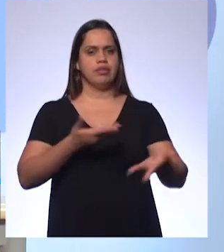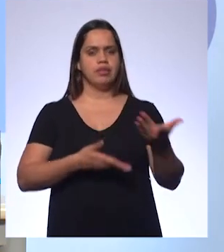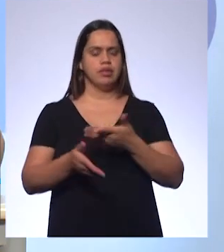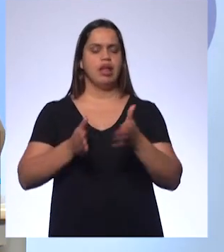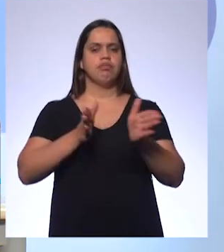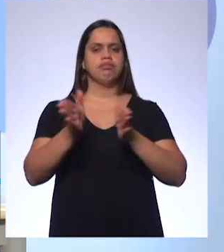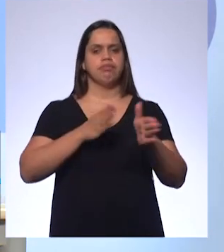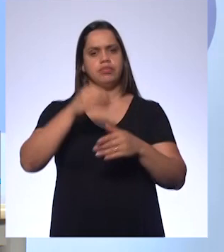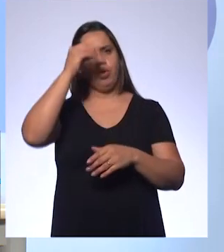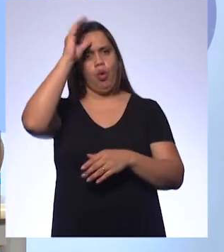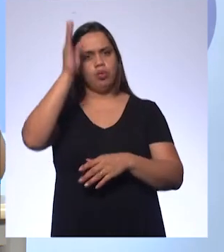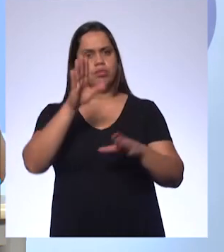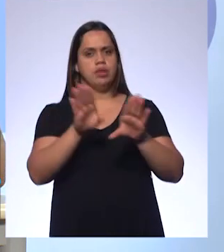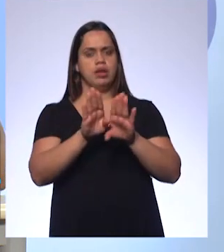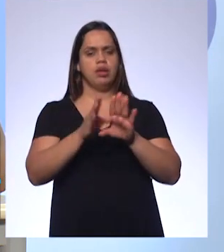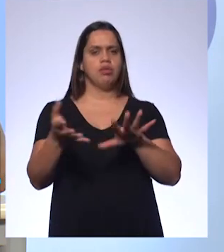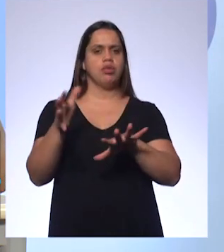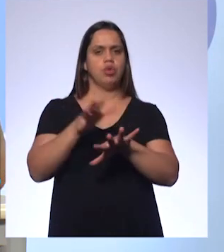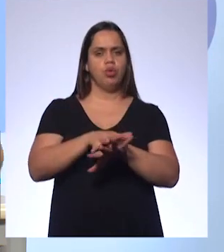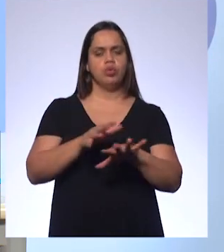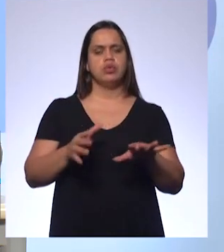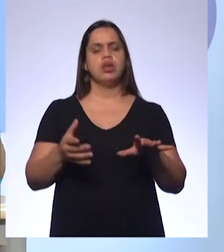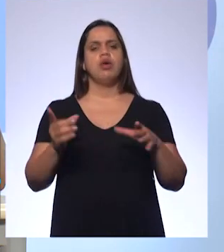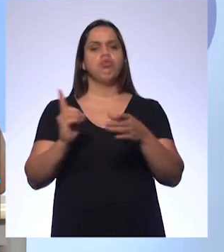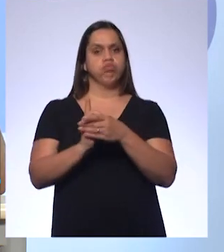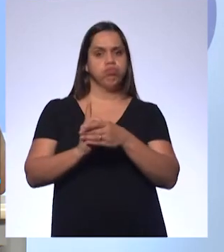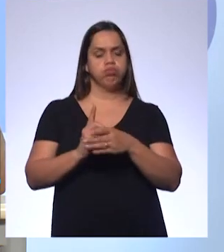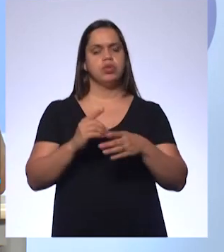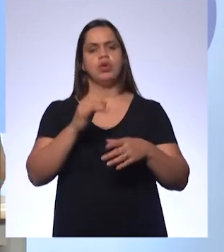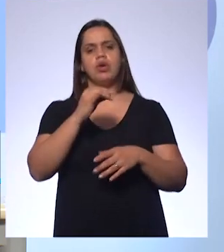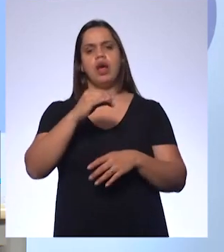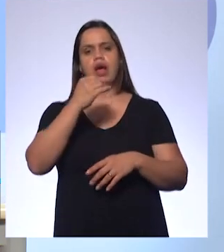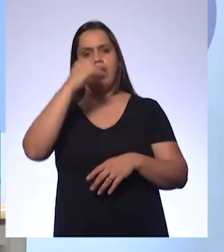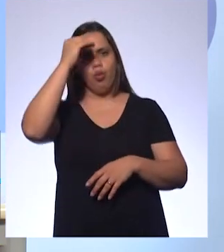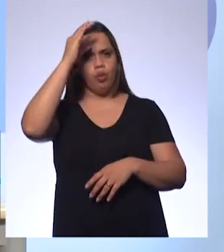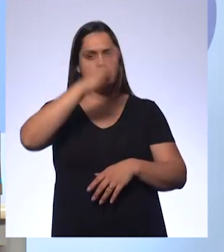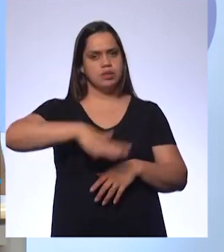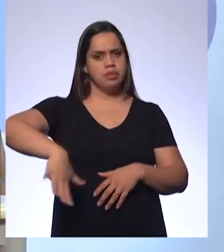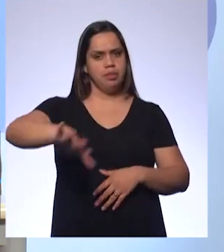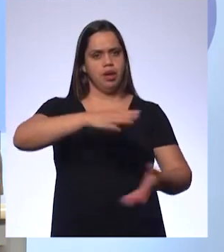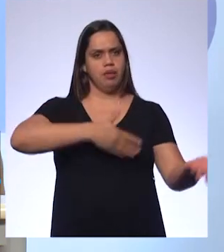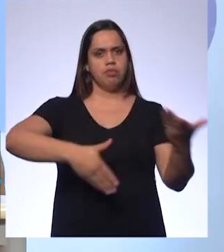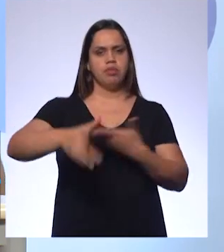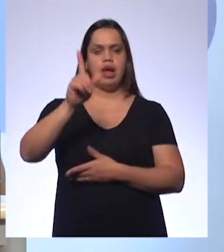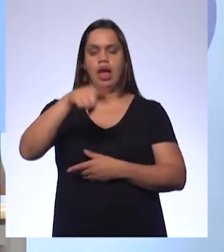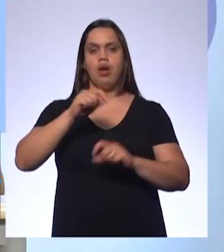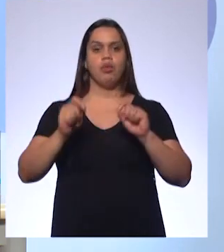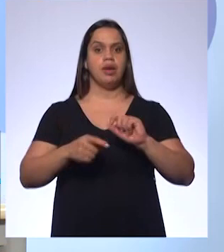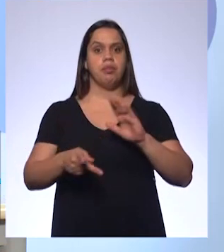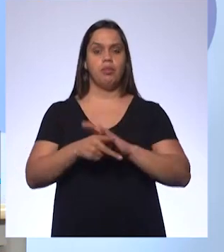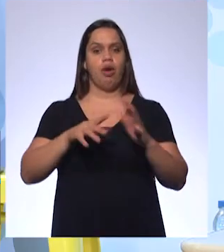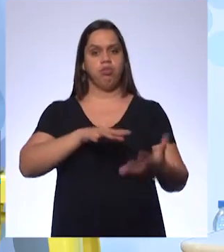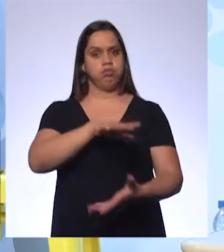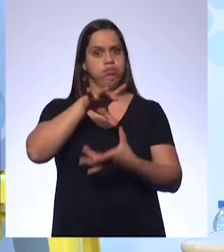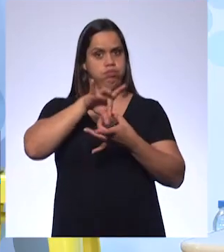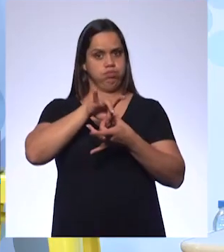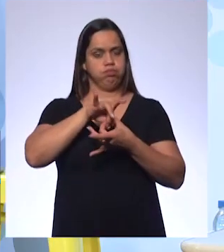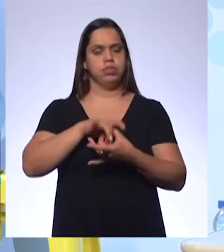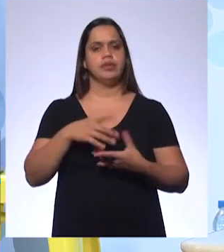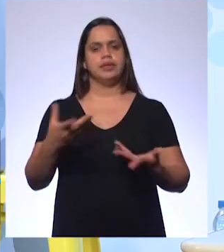os conhecimentos, inclusão, conhecimentos coletivos. É a era da globalização, né?